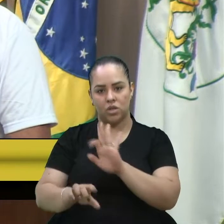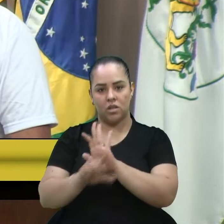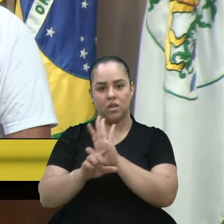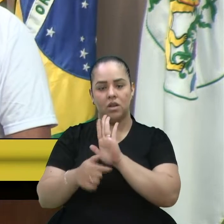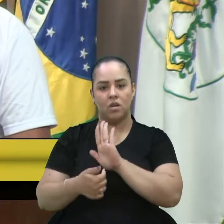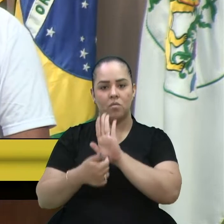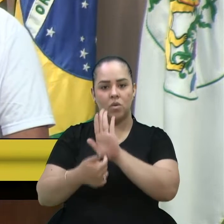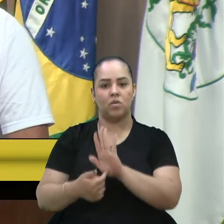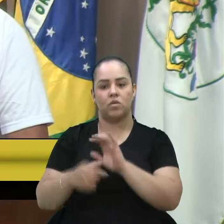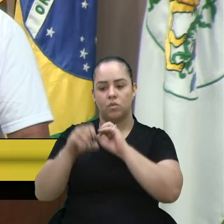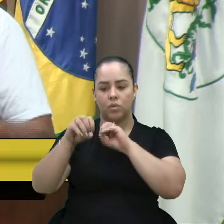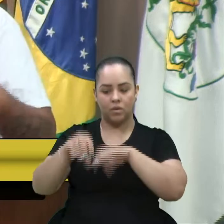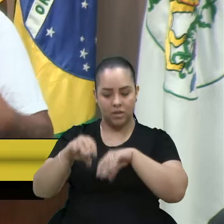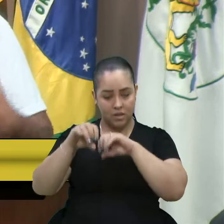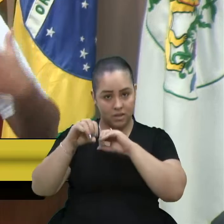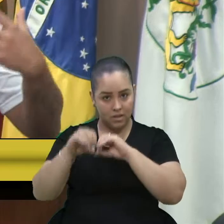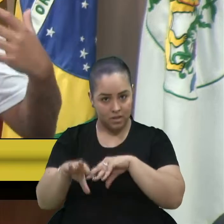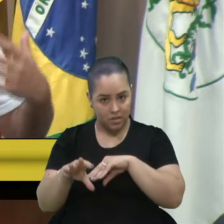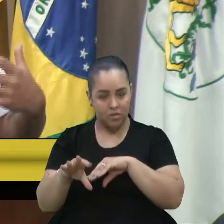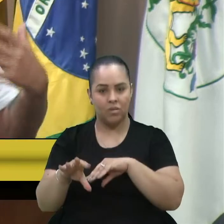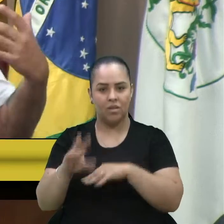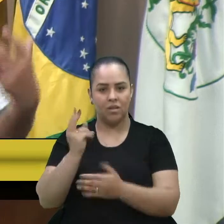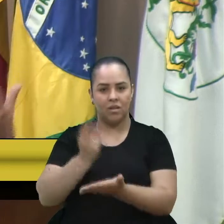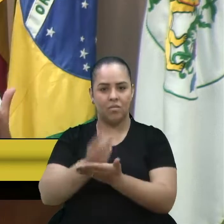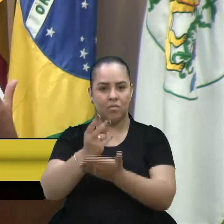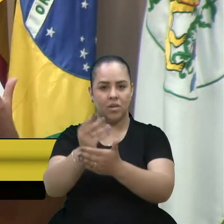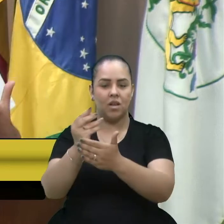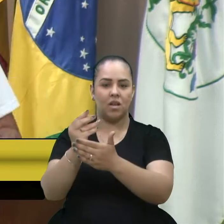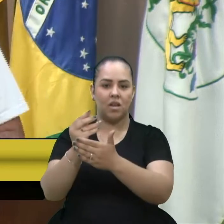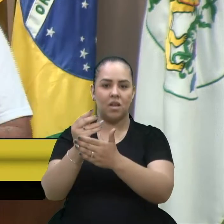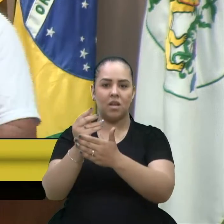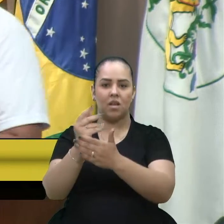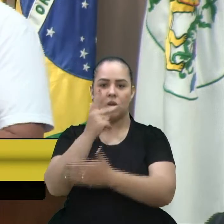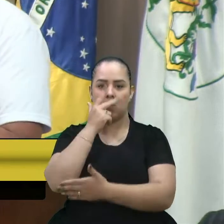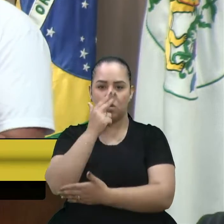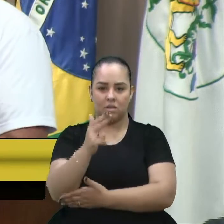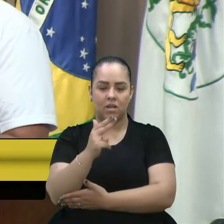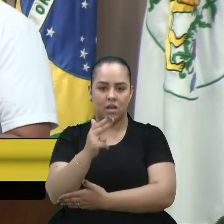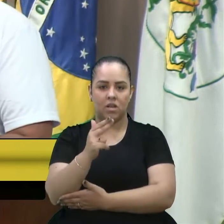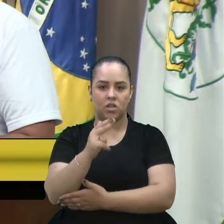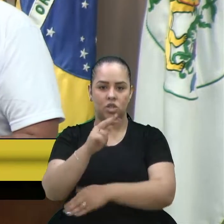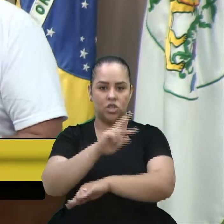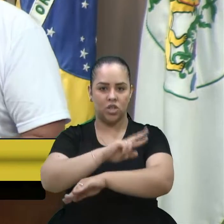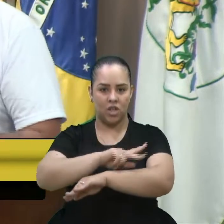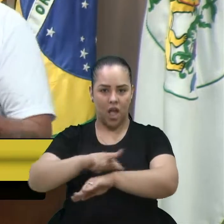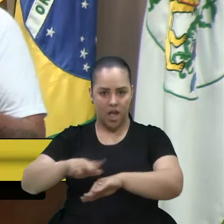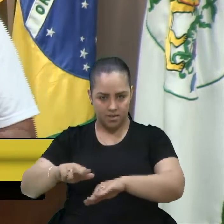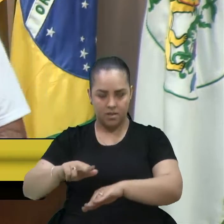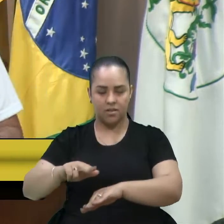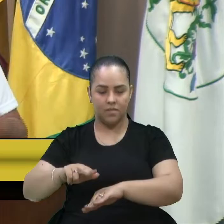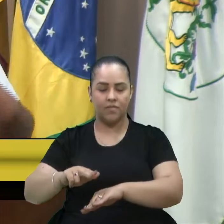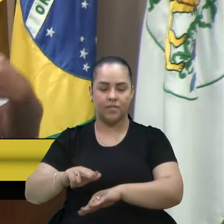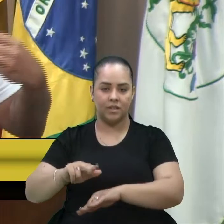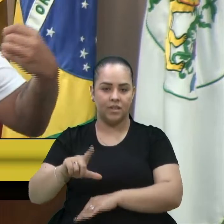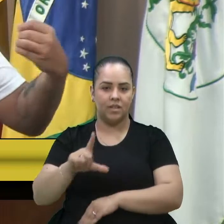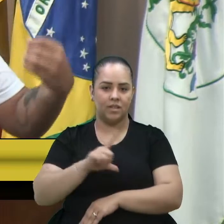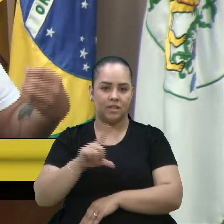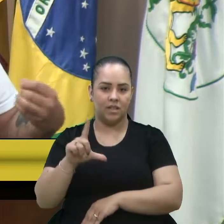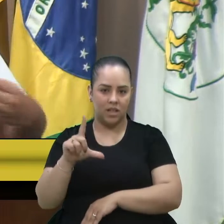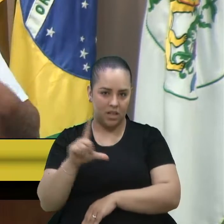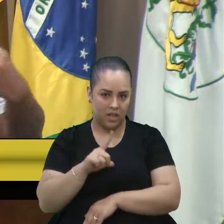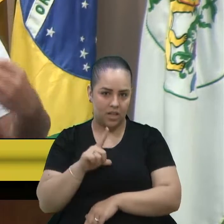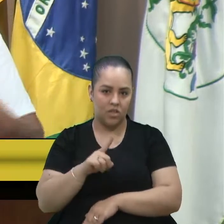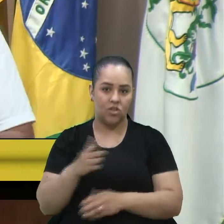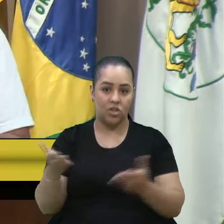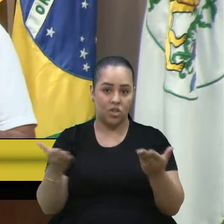a educação, né, educar pela igualdade racial, que é uma política que acontece, né,